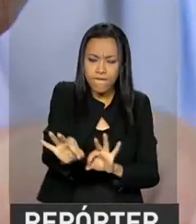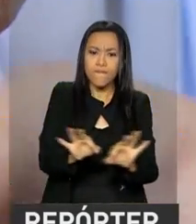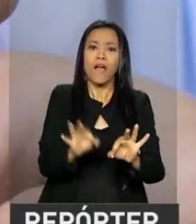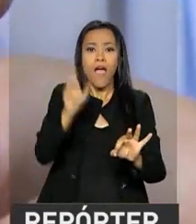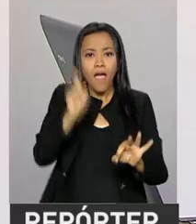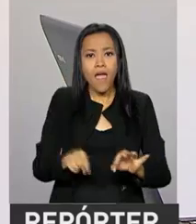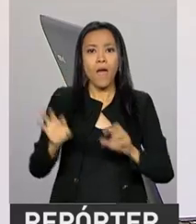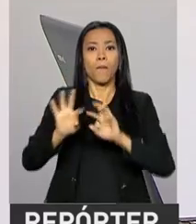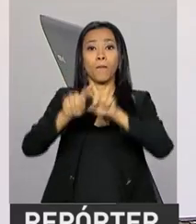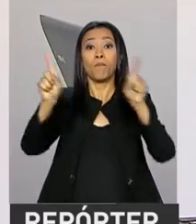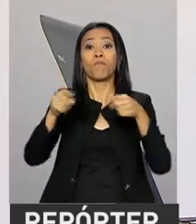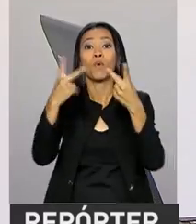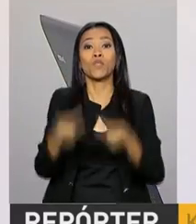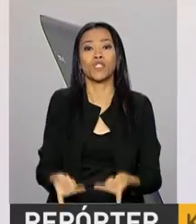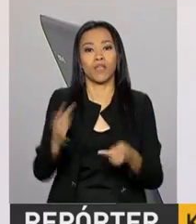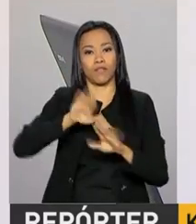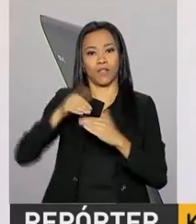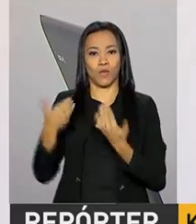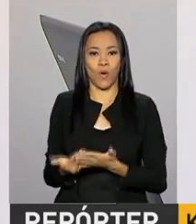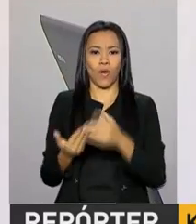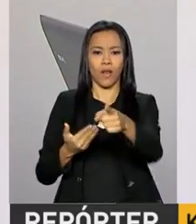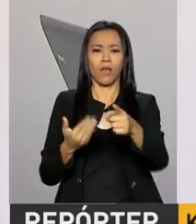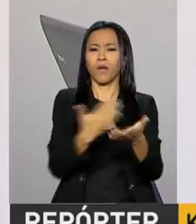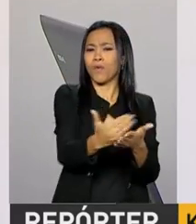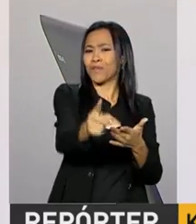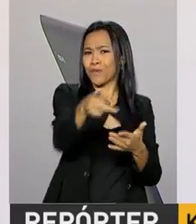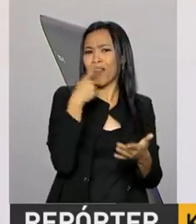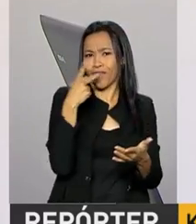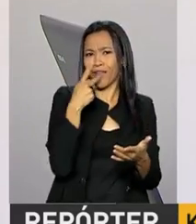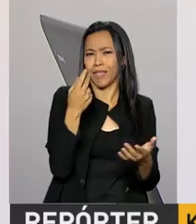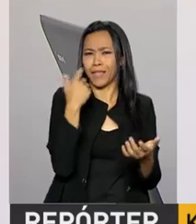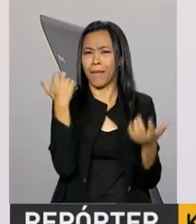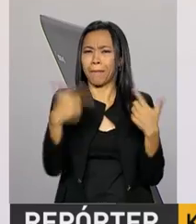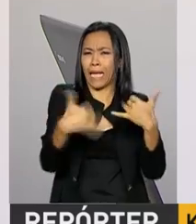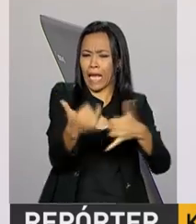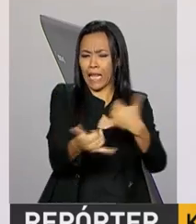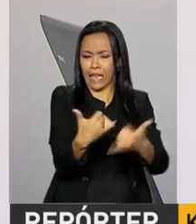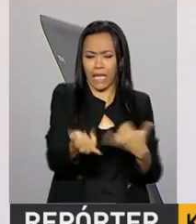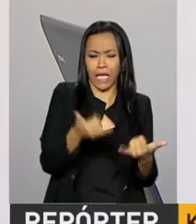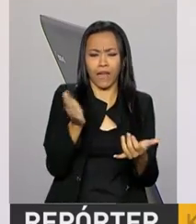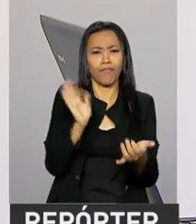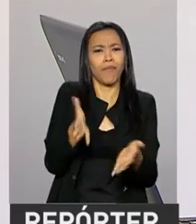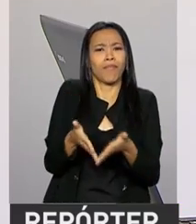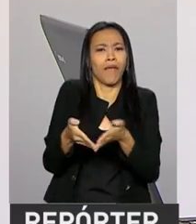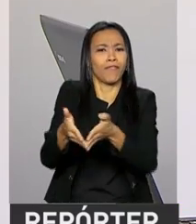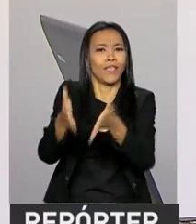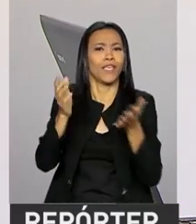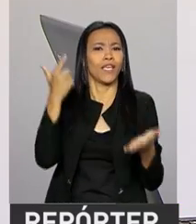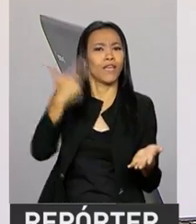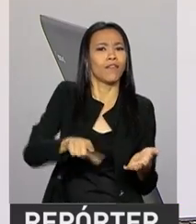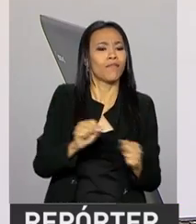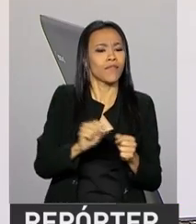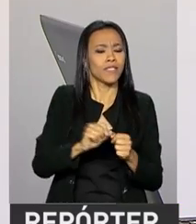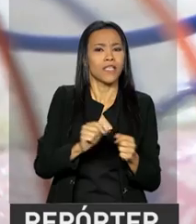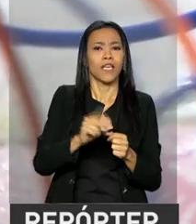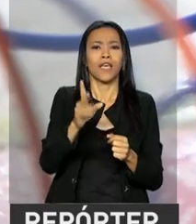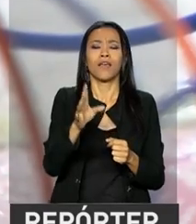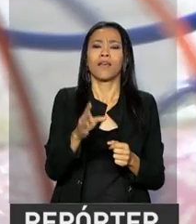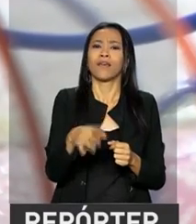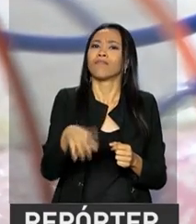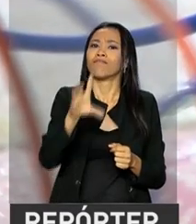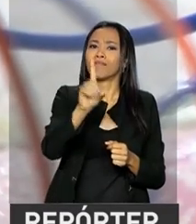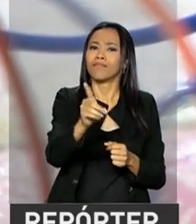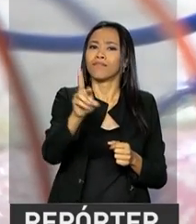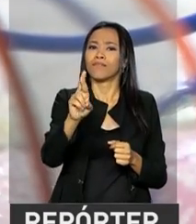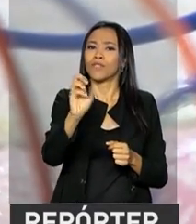projeto da escola. Começou tudo na zoeira, assim, na brincadeira. Aí era um navio, aí era a gente que queria fazer drone, que não sei o quê.